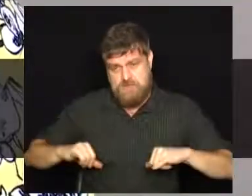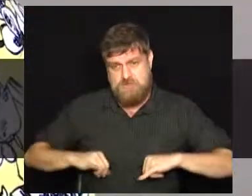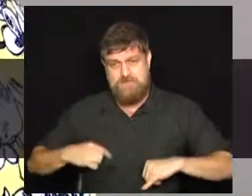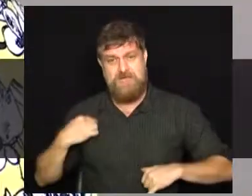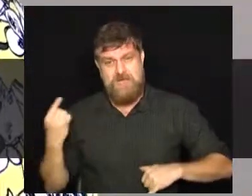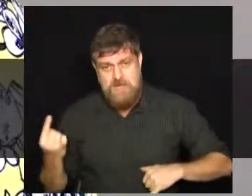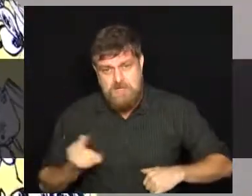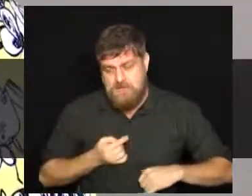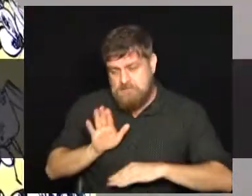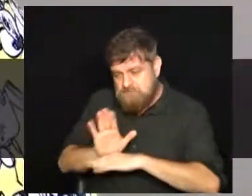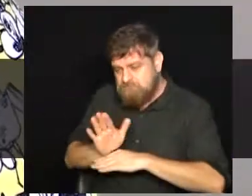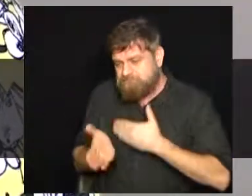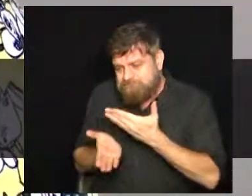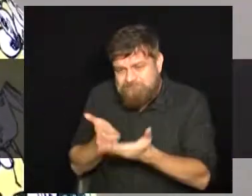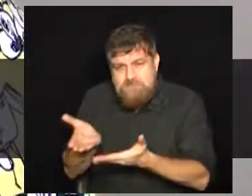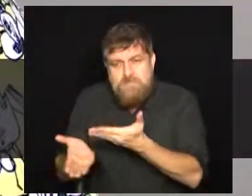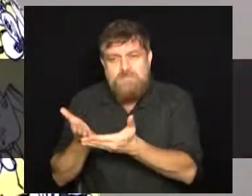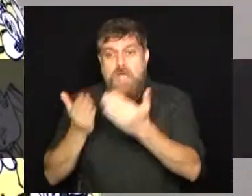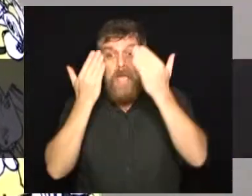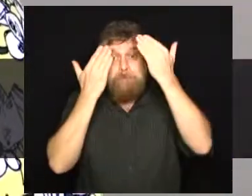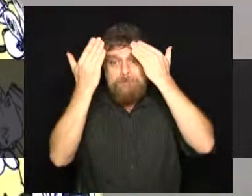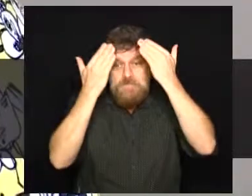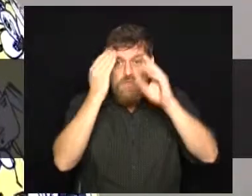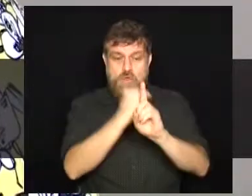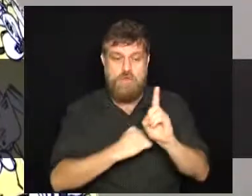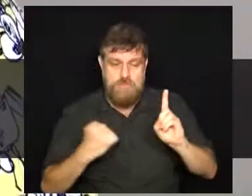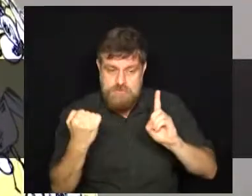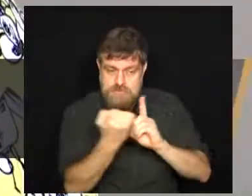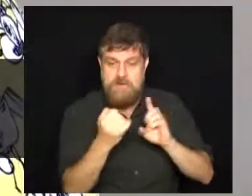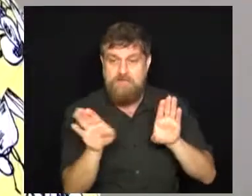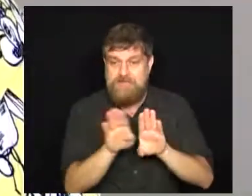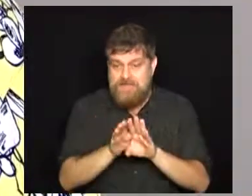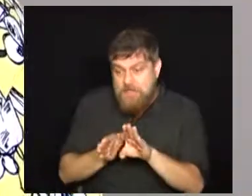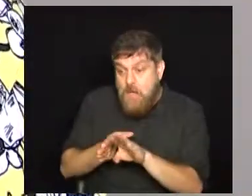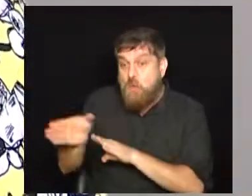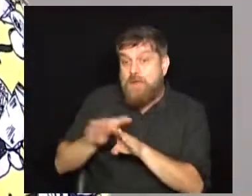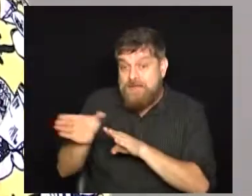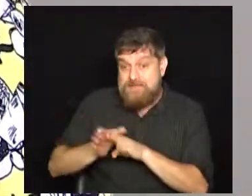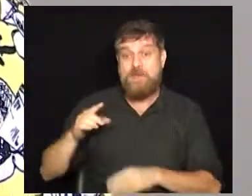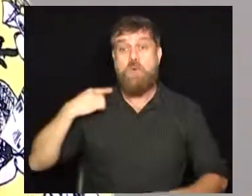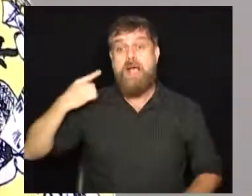oferecemos atendimento psicológico, social e orientação jurídica para todas as questões